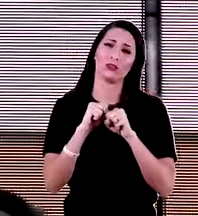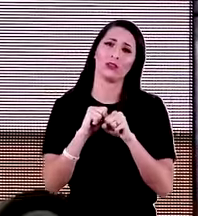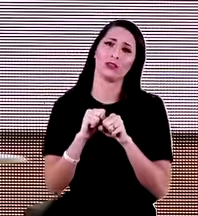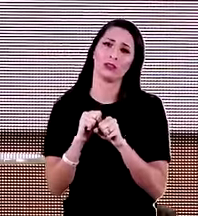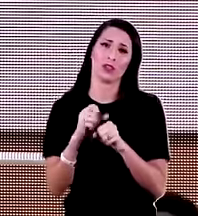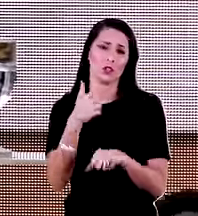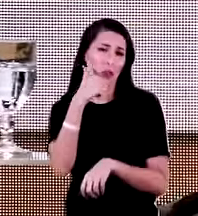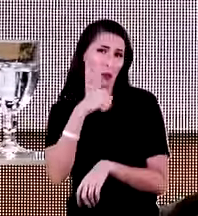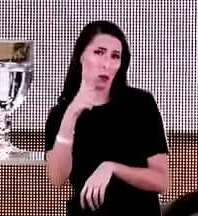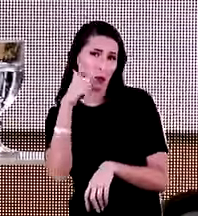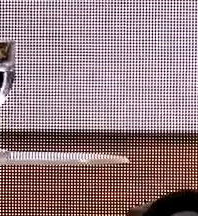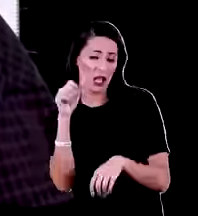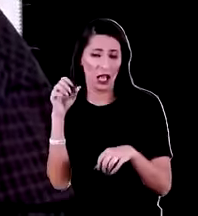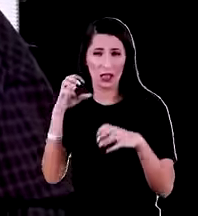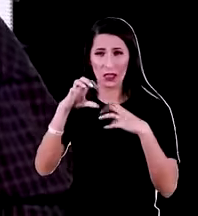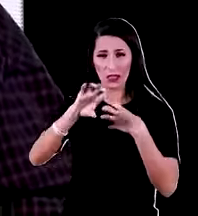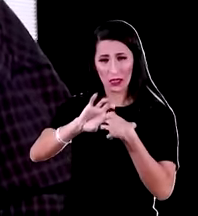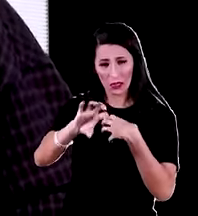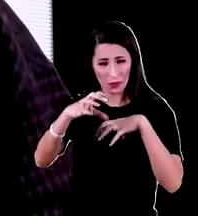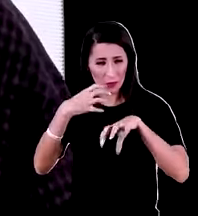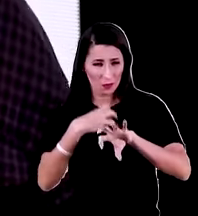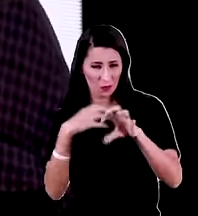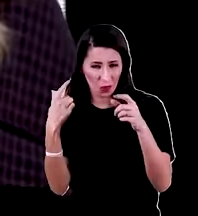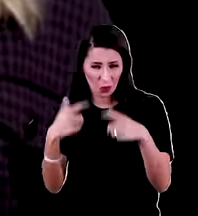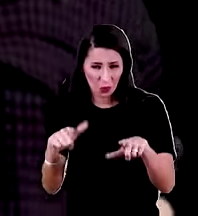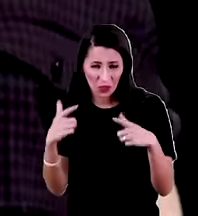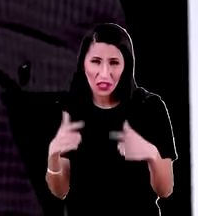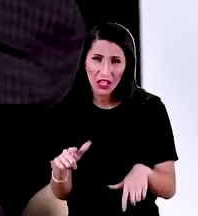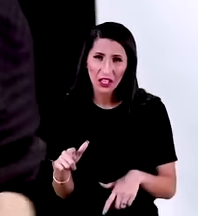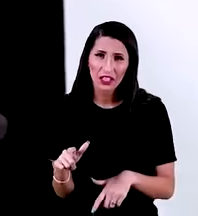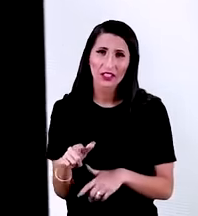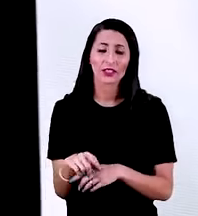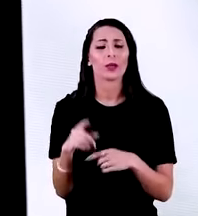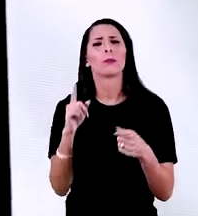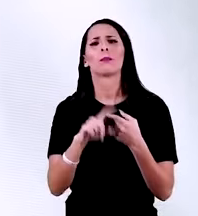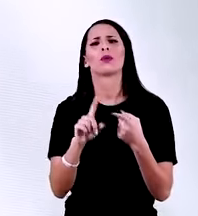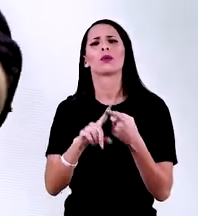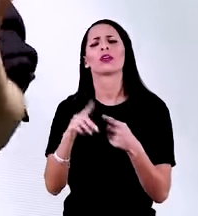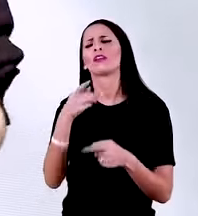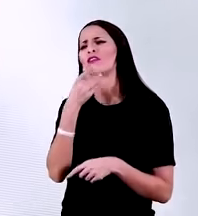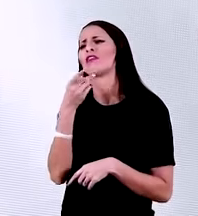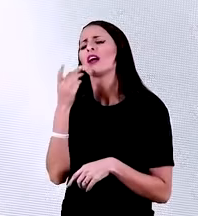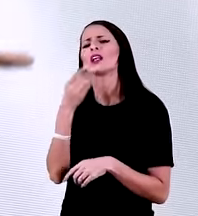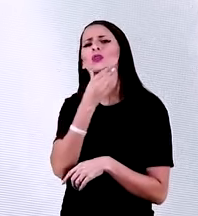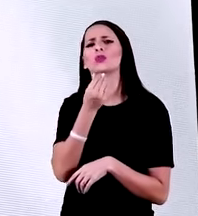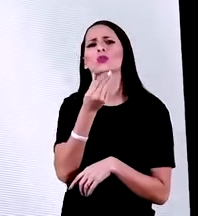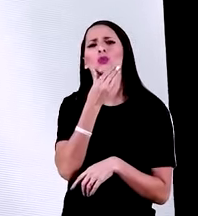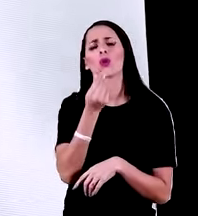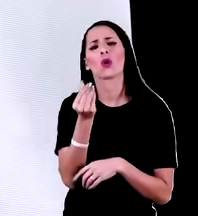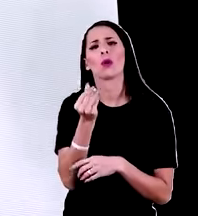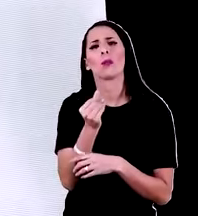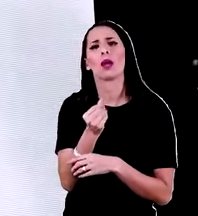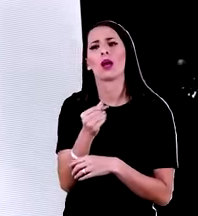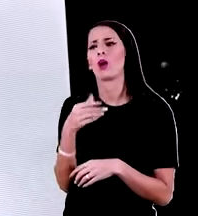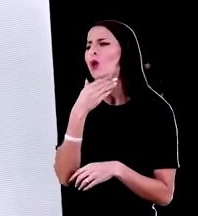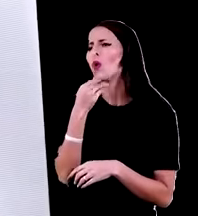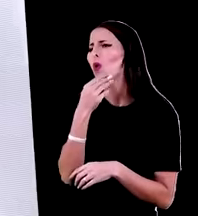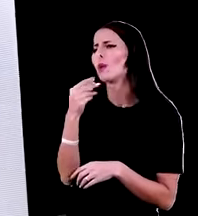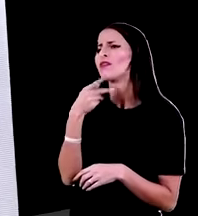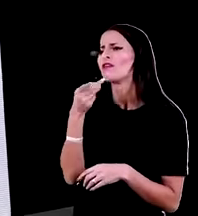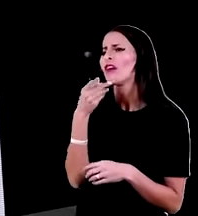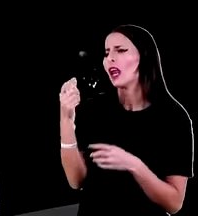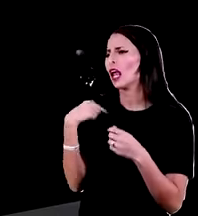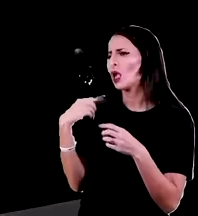de que mulher não tem solidariedade. Porque quando falam dos homens, não é? O homem tá, diz assim, eu tô contigo até o fim. O homem se